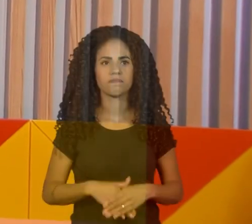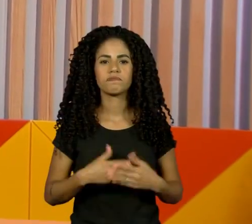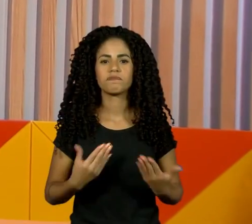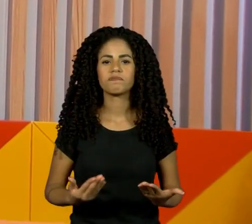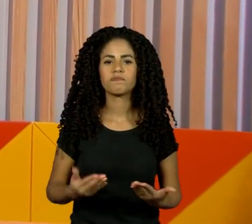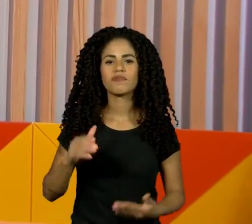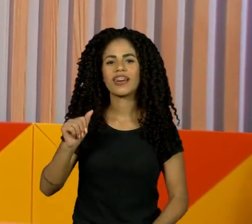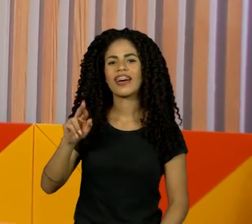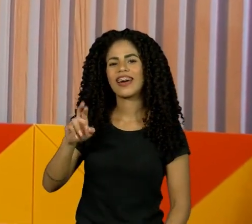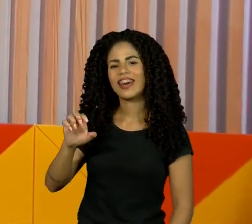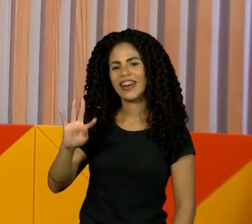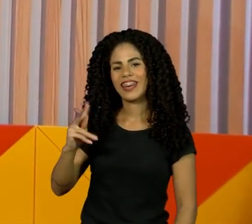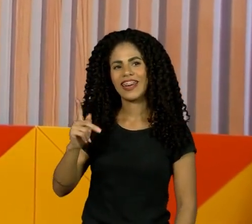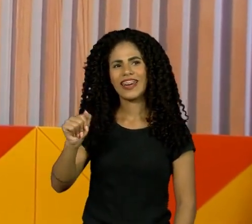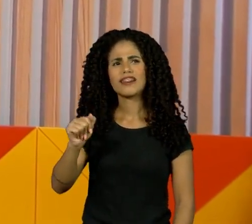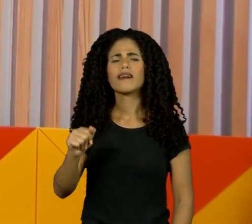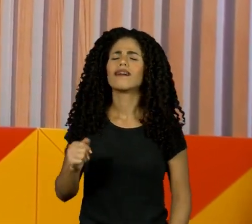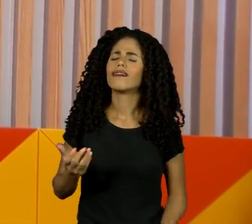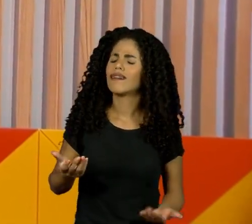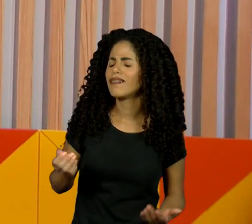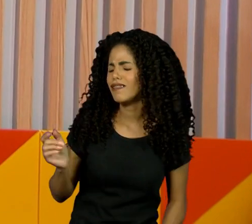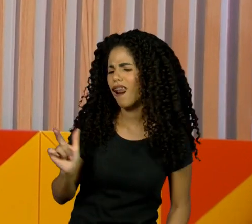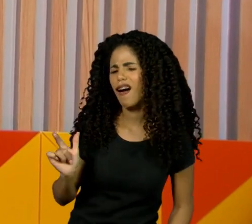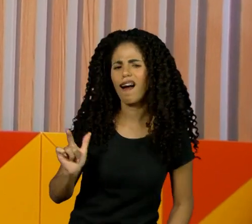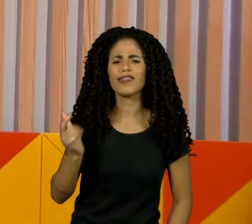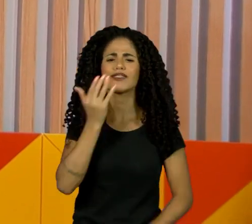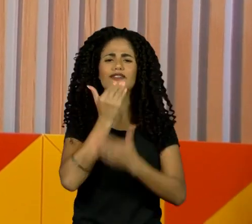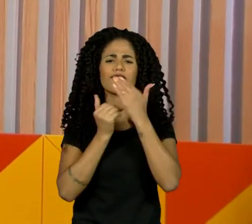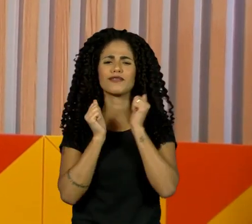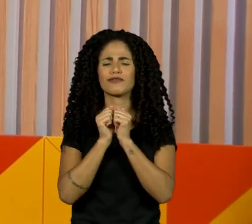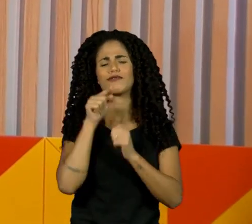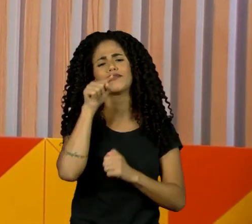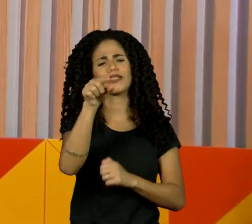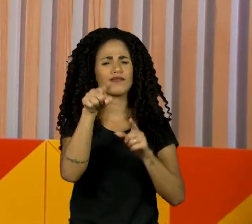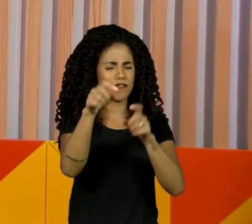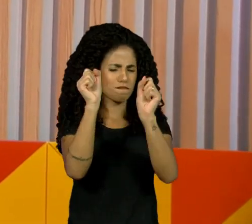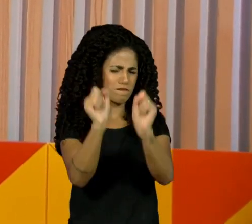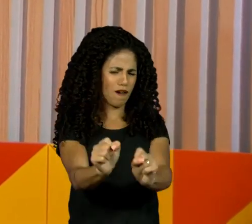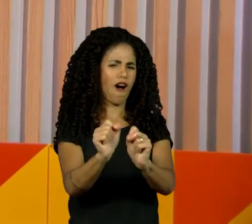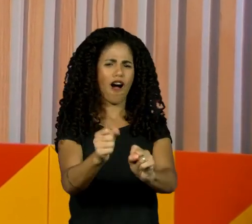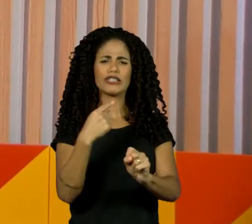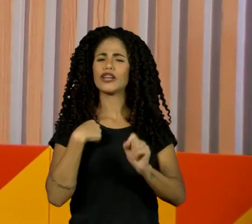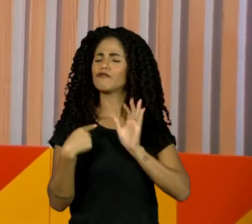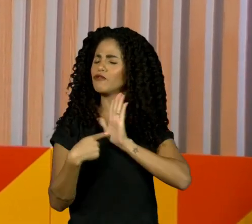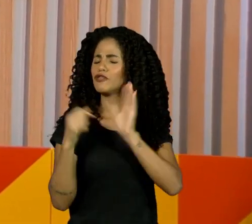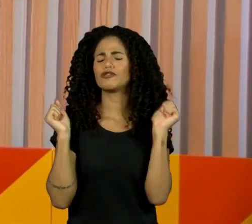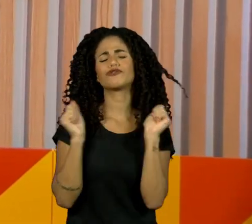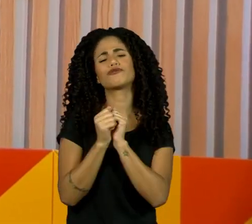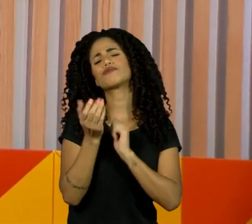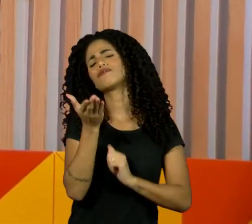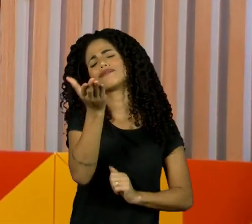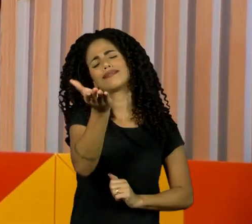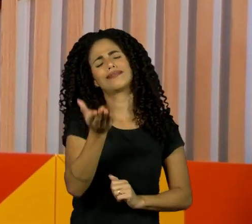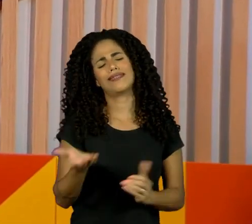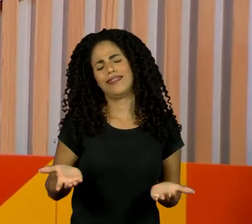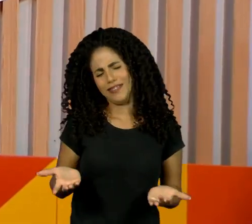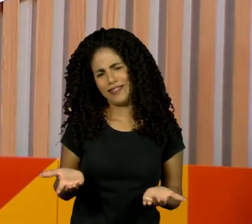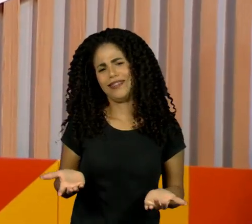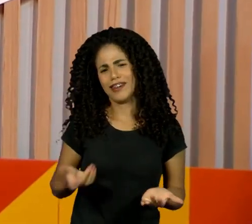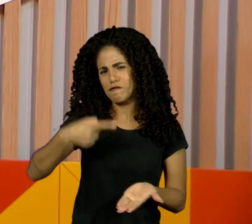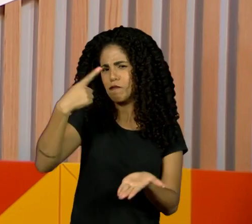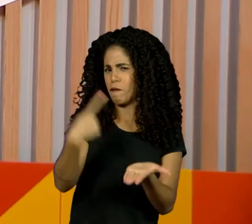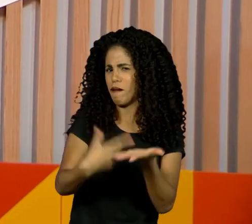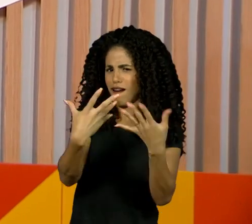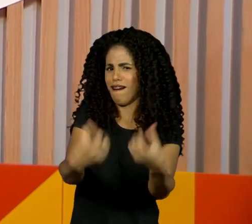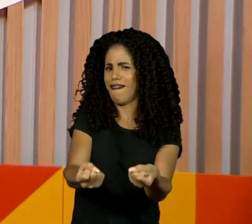Areta, meu amor, mas é claro que eu vou jantar com você. Você pode tudo, eu janto, eu moro, eu faço tudo com você, tá?